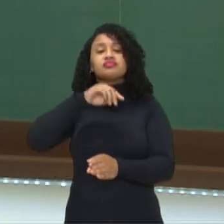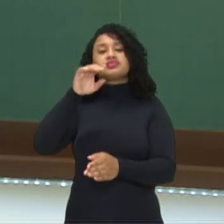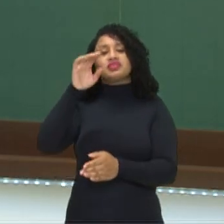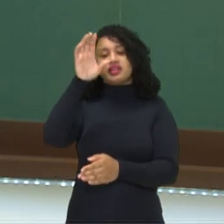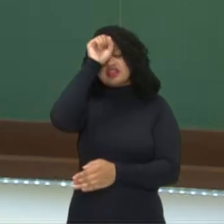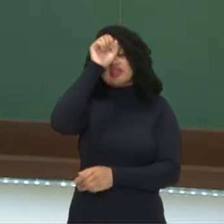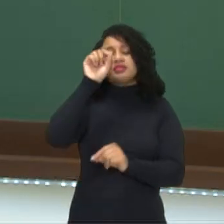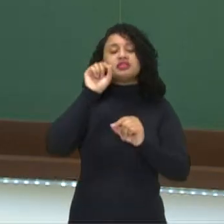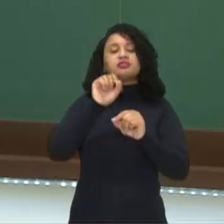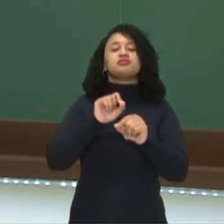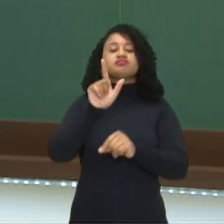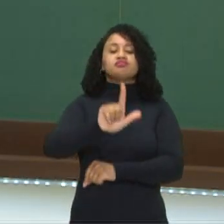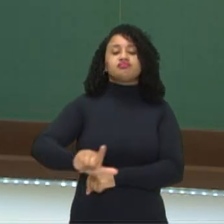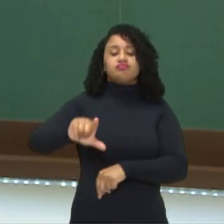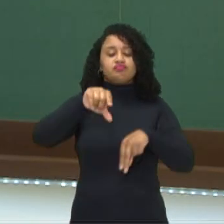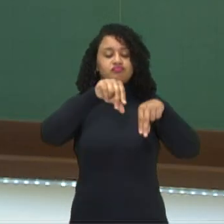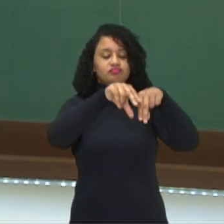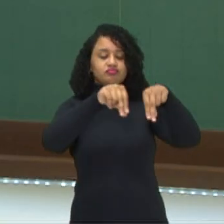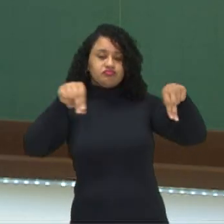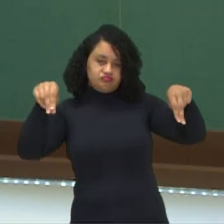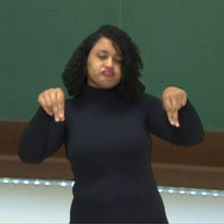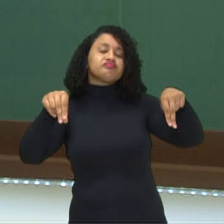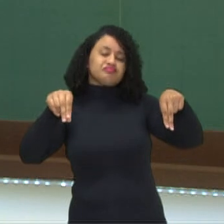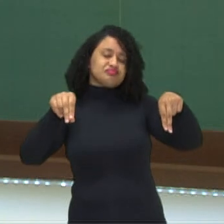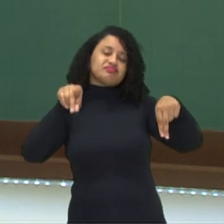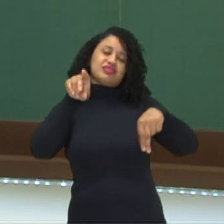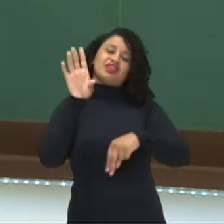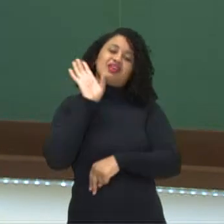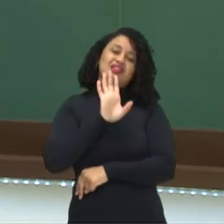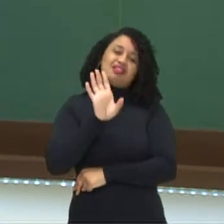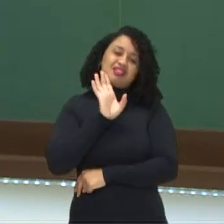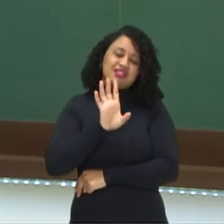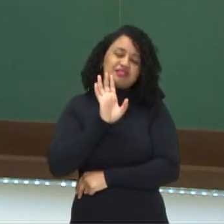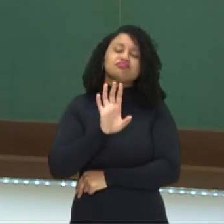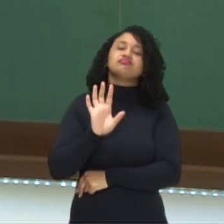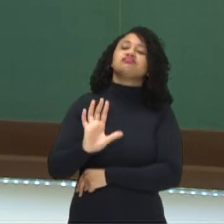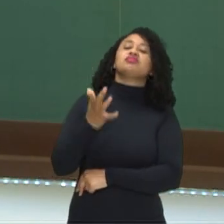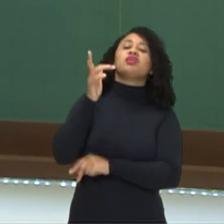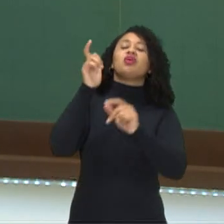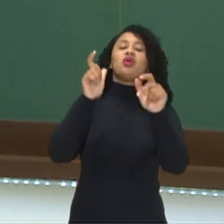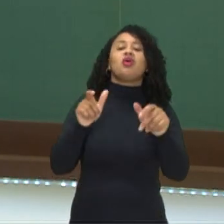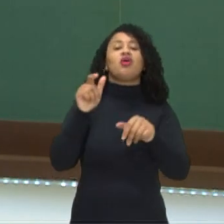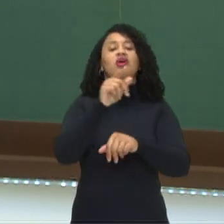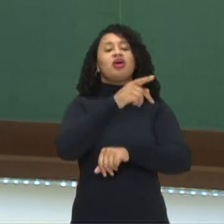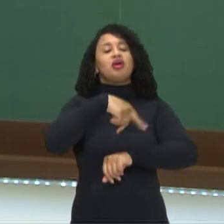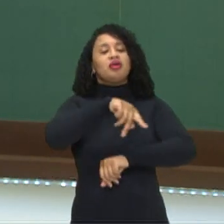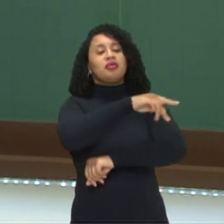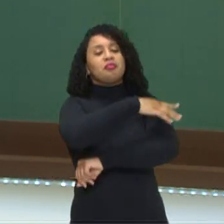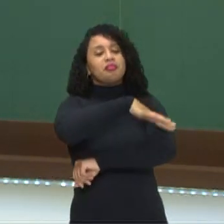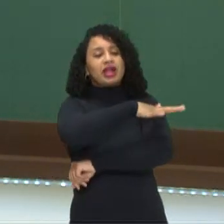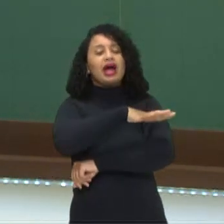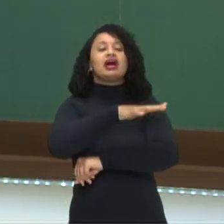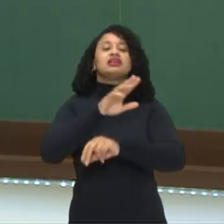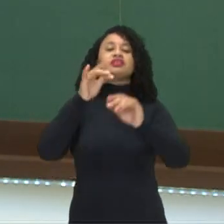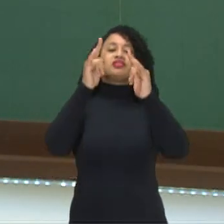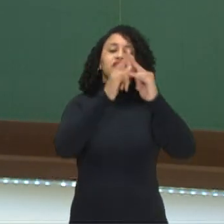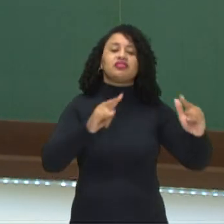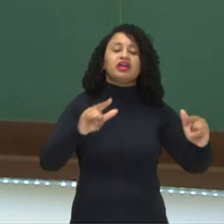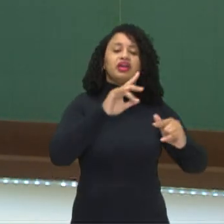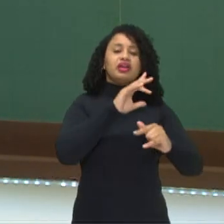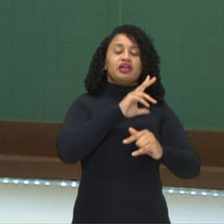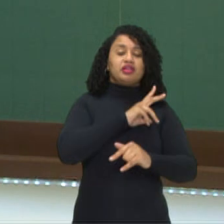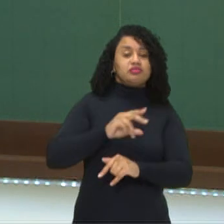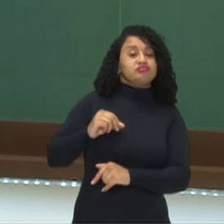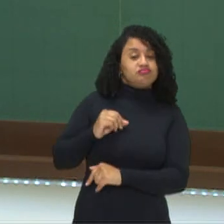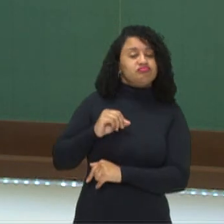de cordel, que é muito legal, né, acontece nas praças, feiras públicas, também do